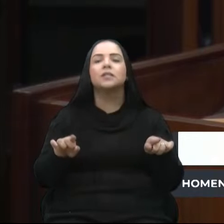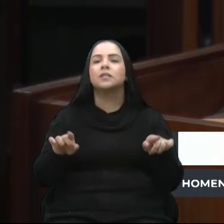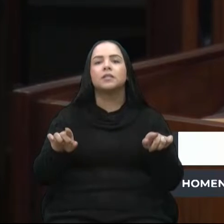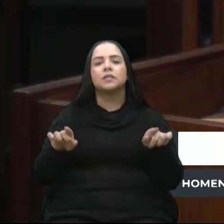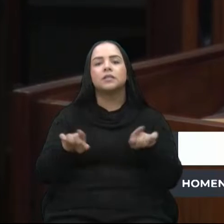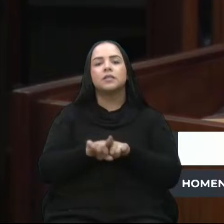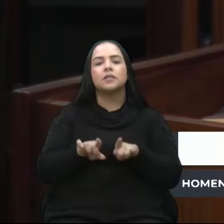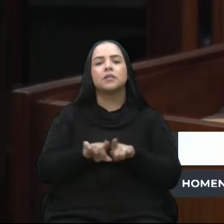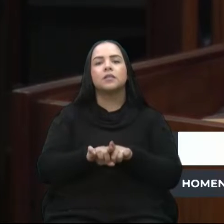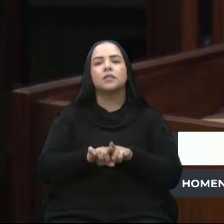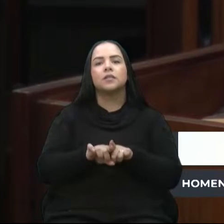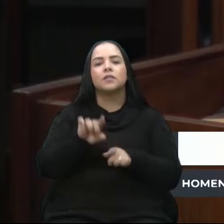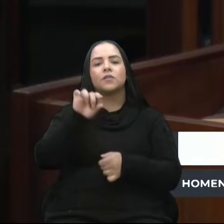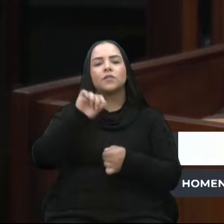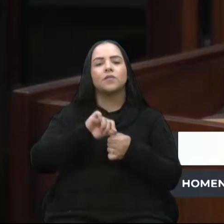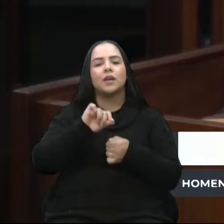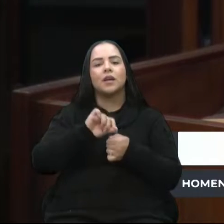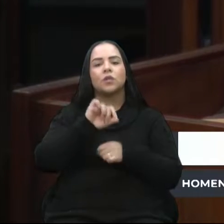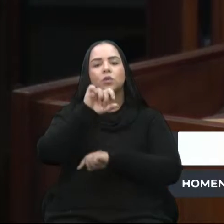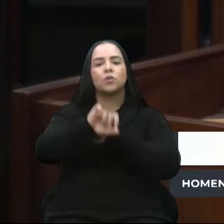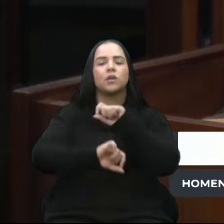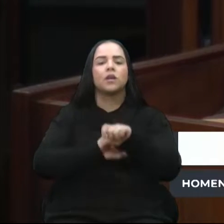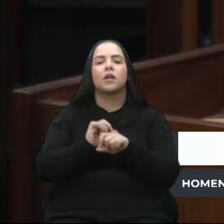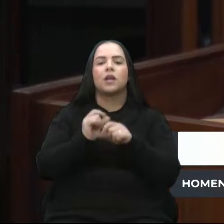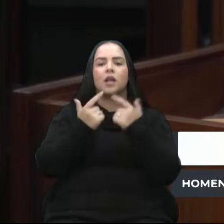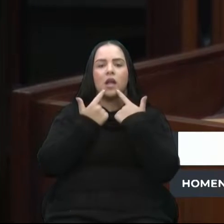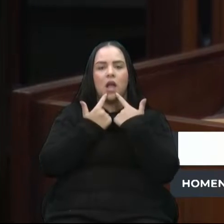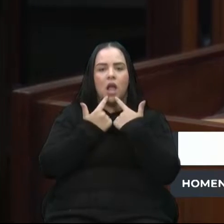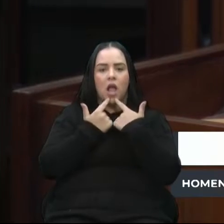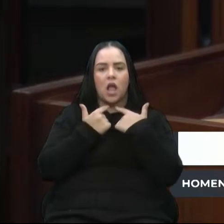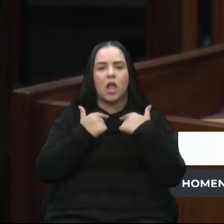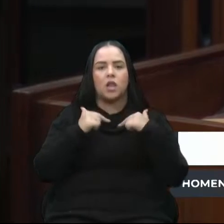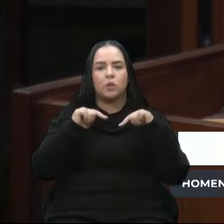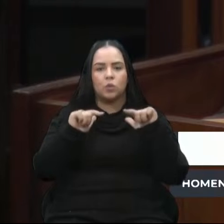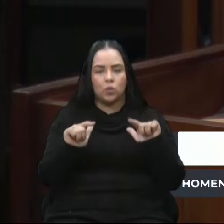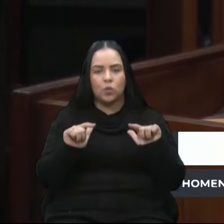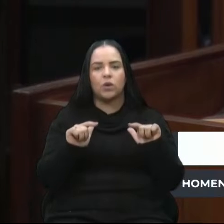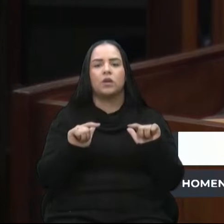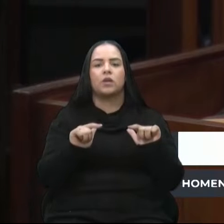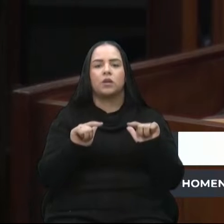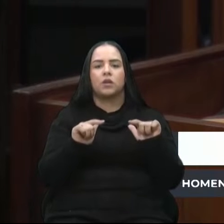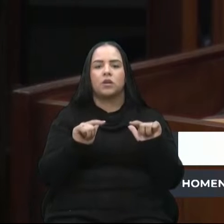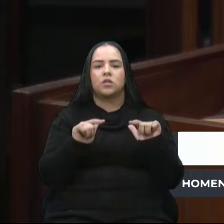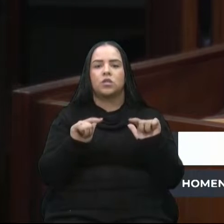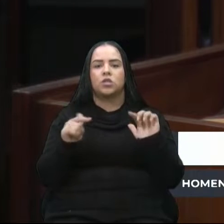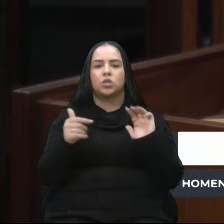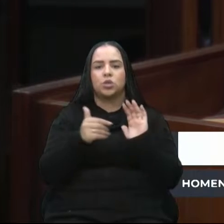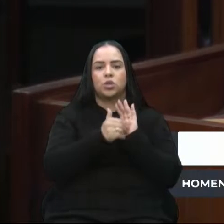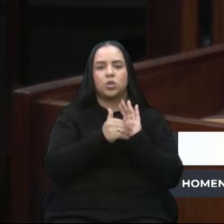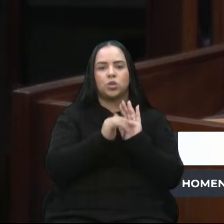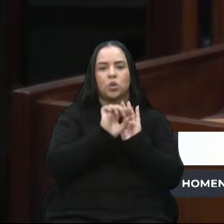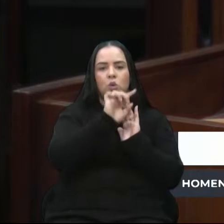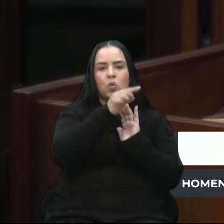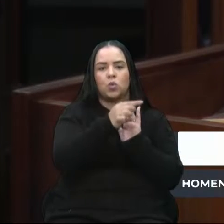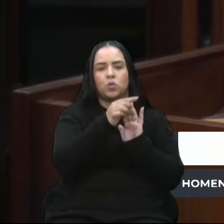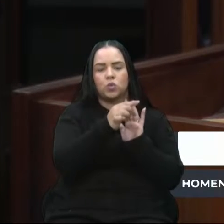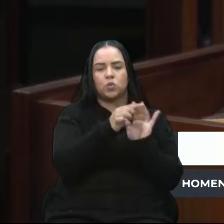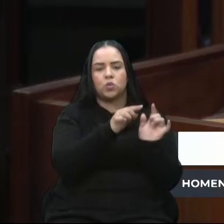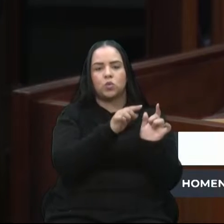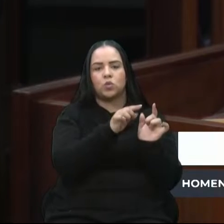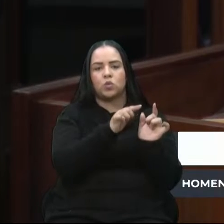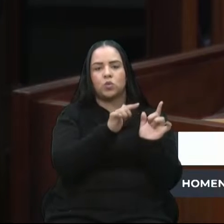faz com que as línguas comerciais tomem conta do